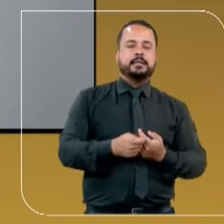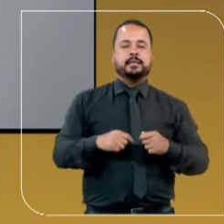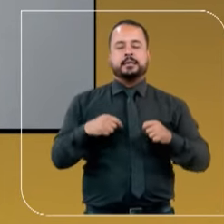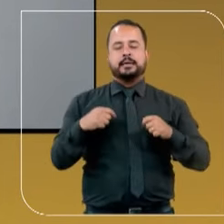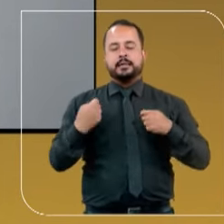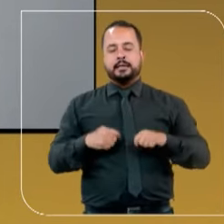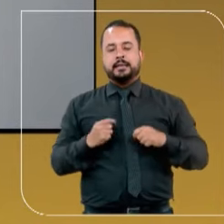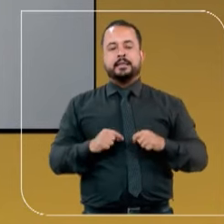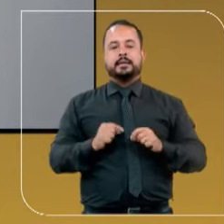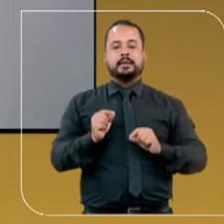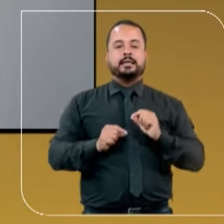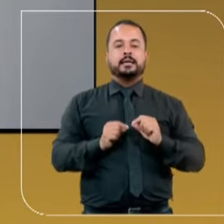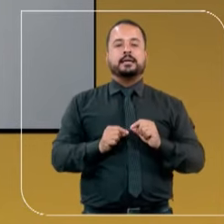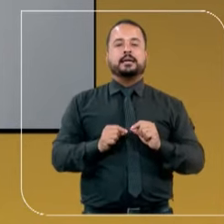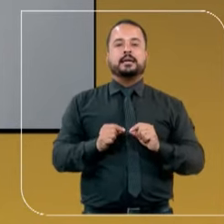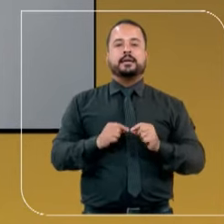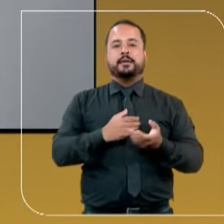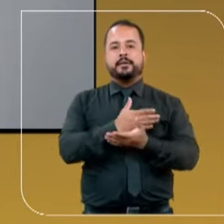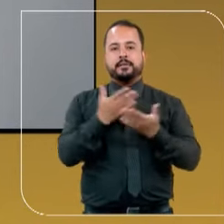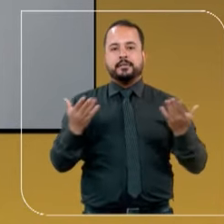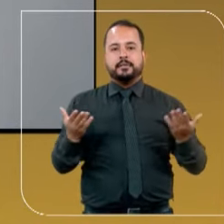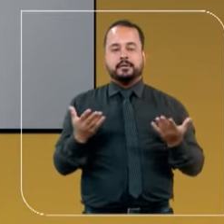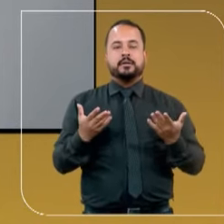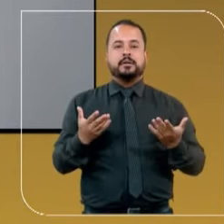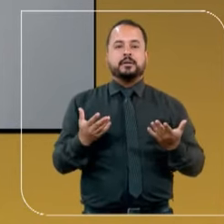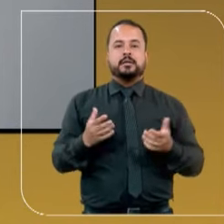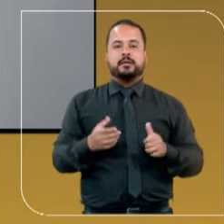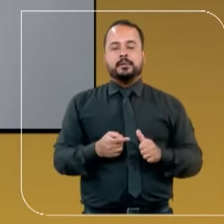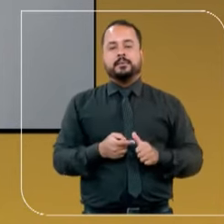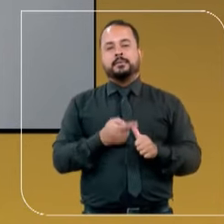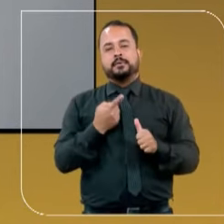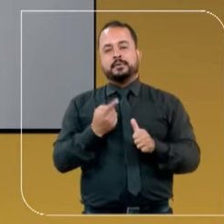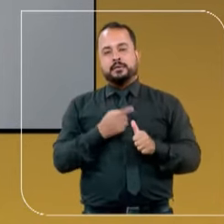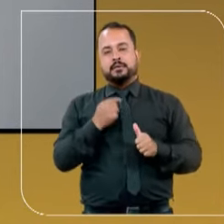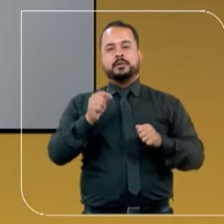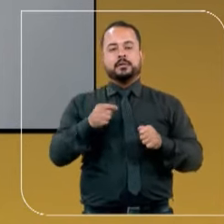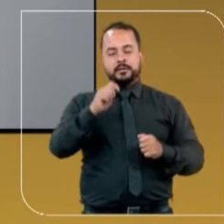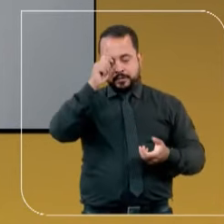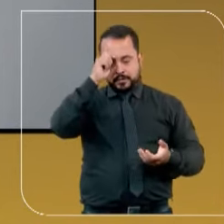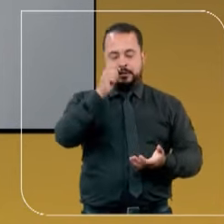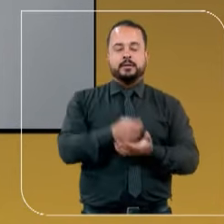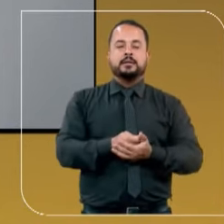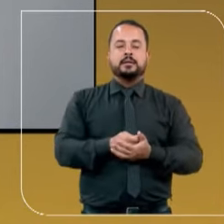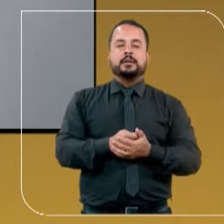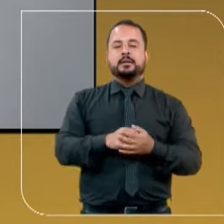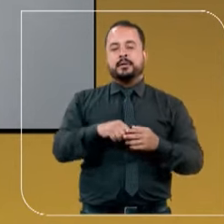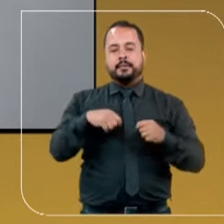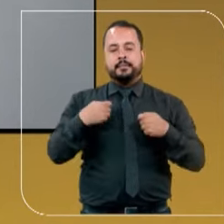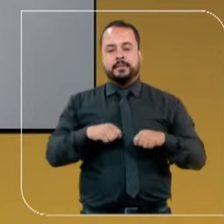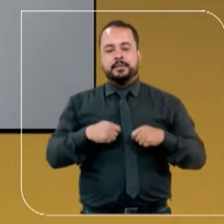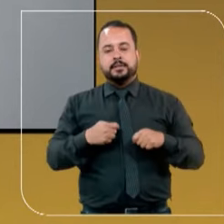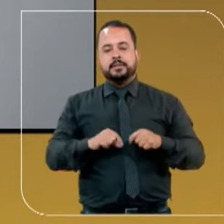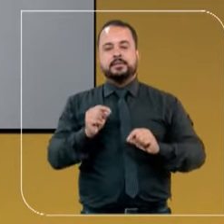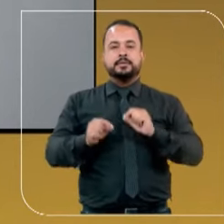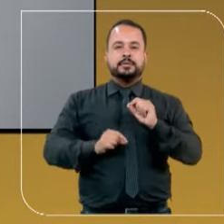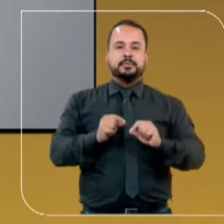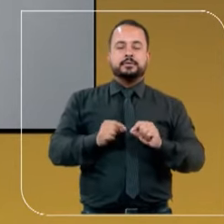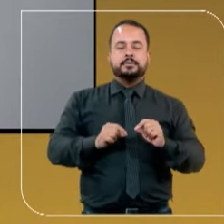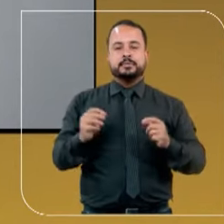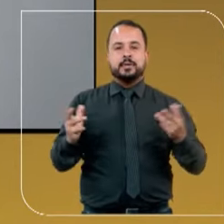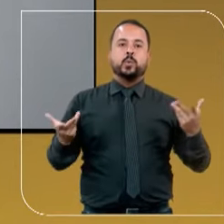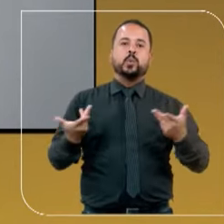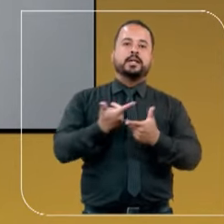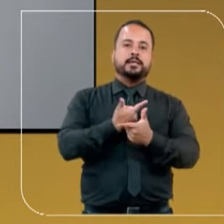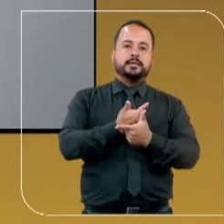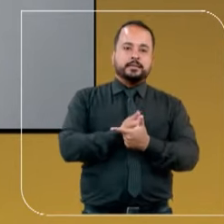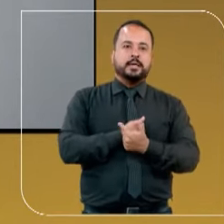e grifo, e aqui adiciono, e somente se cada decisão proferida estiver revestida de qualidade.